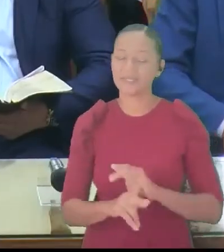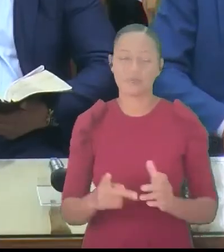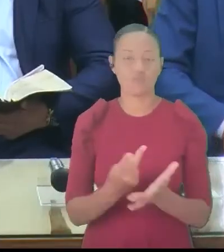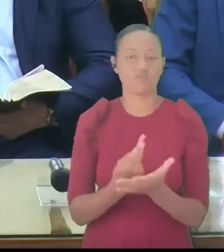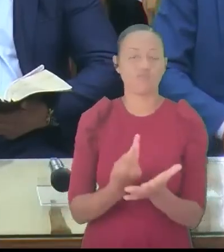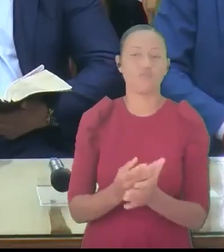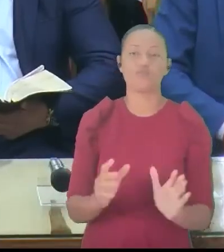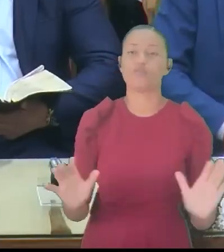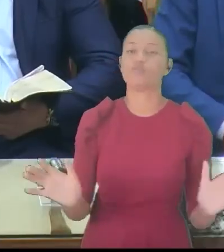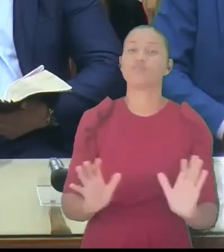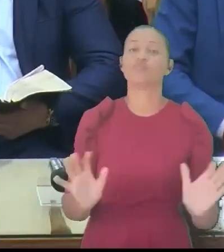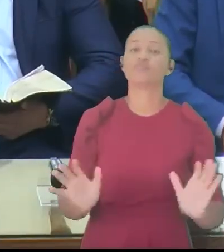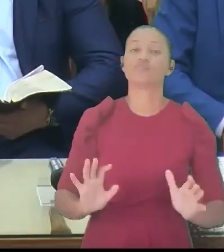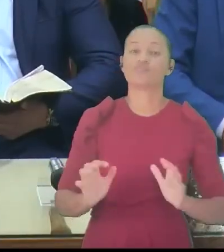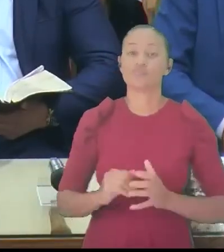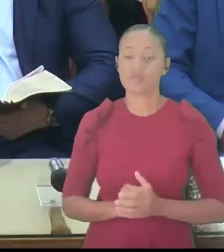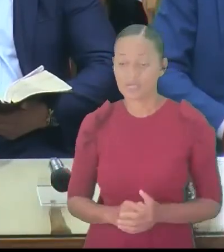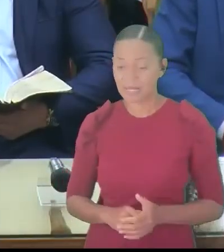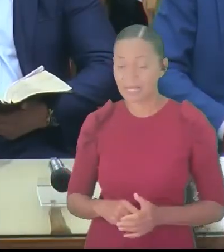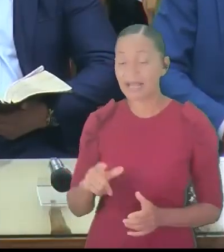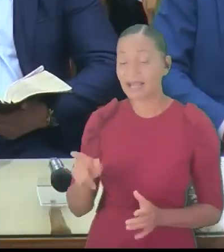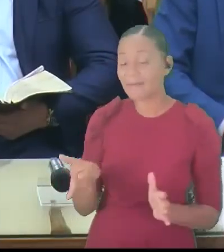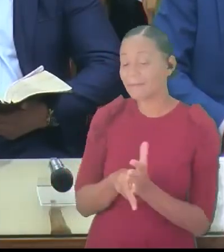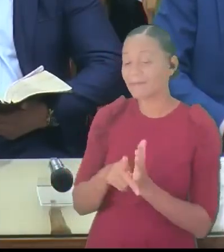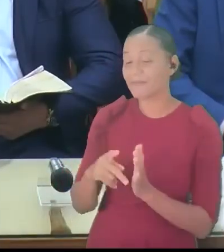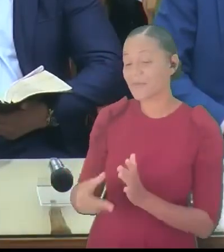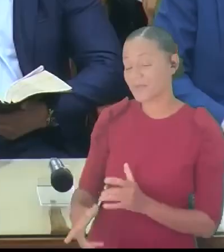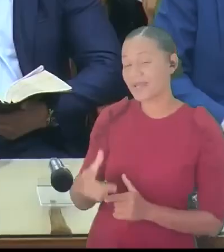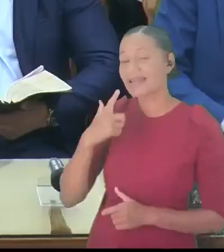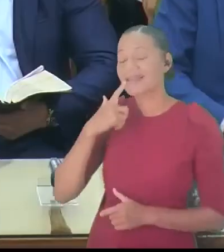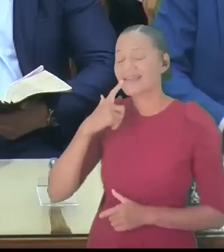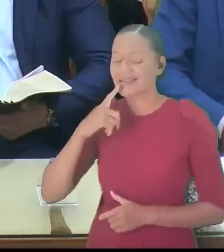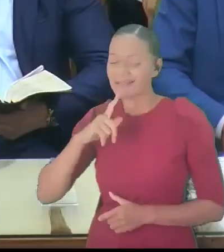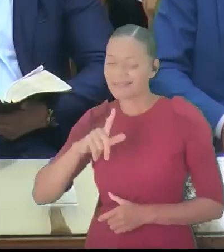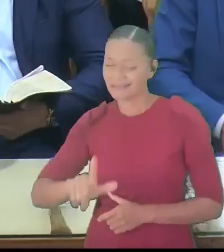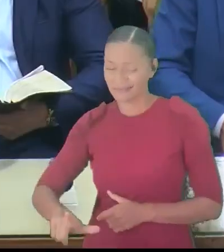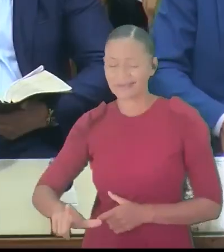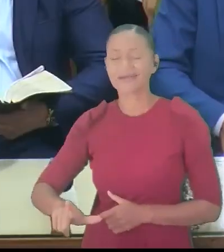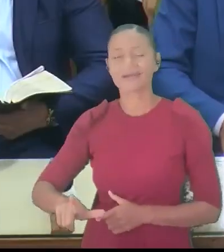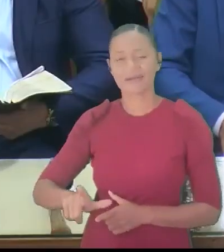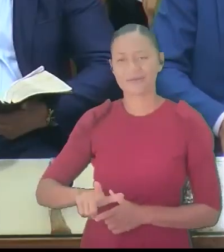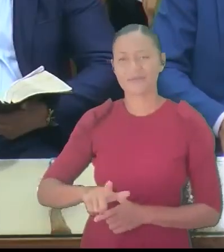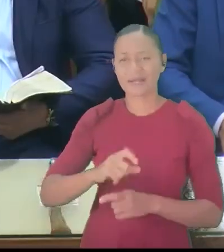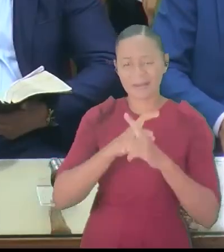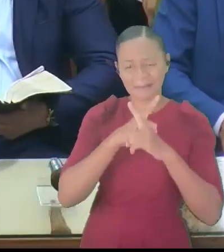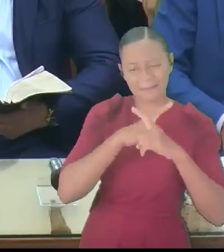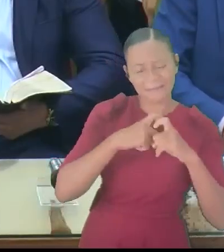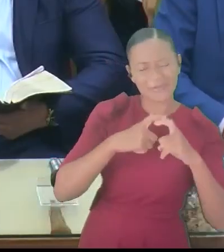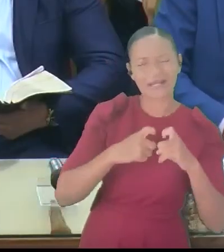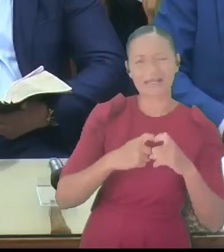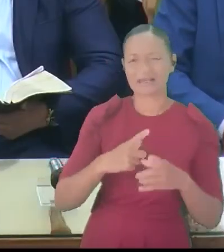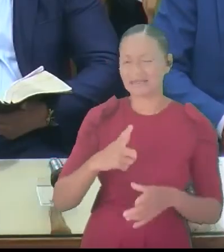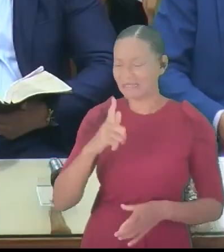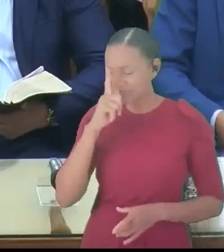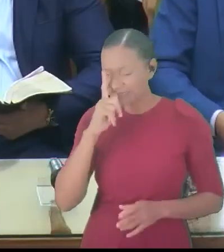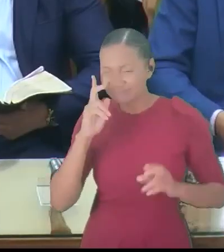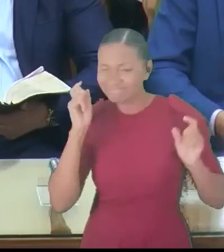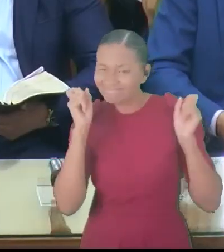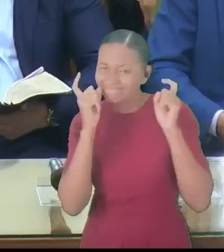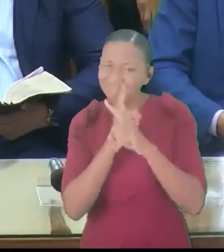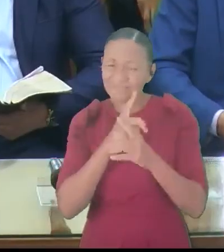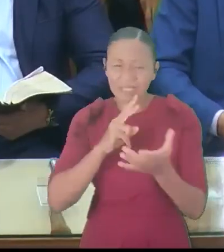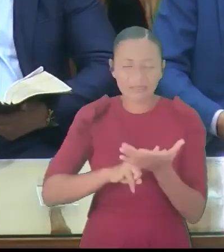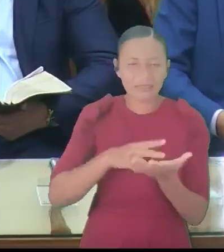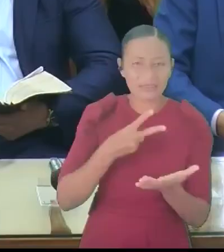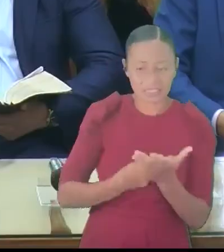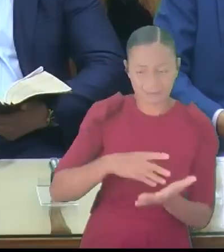Bíblia. É que as palavras hebraicas e gregas são difíceis. Não é fácil traduzir. Ora, traduzir